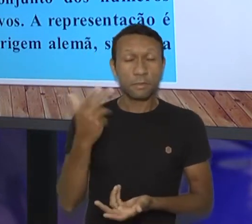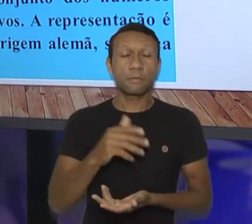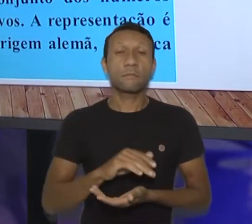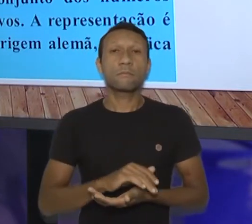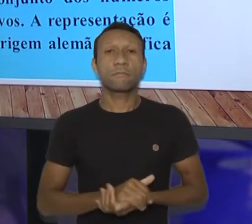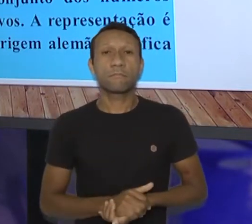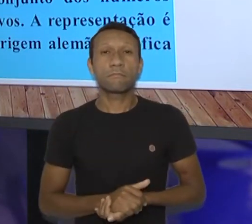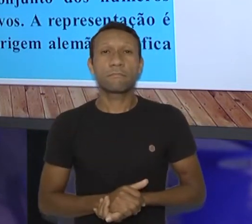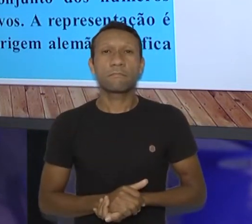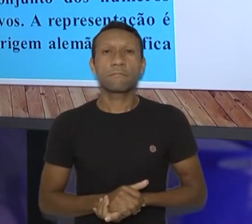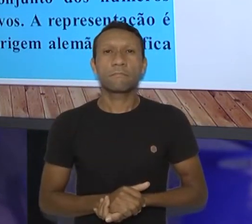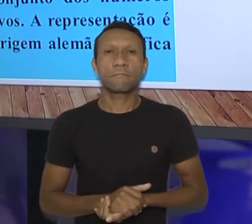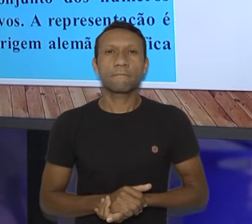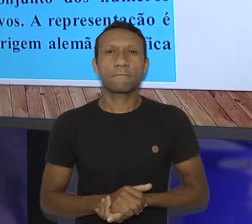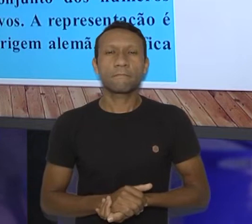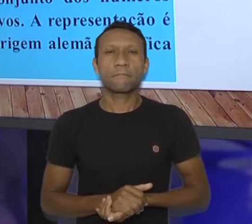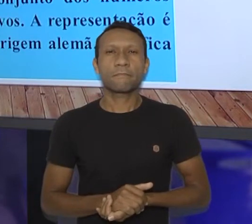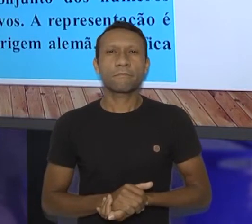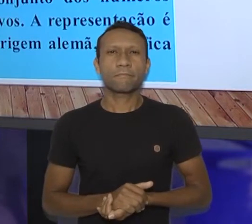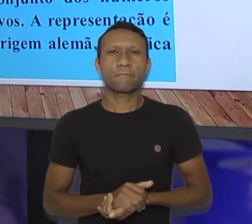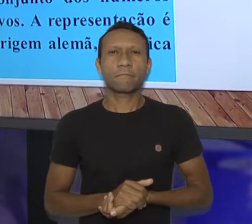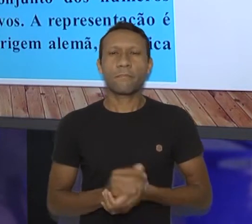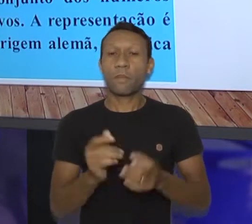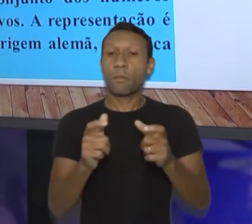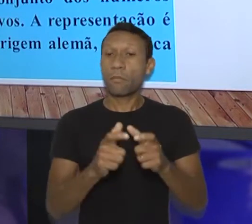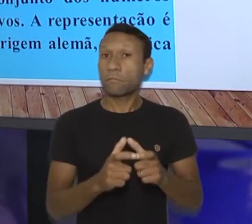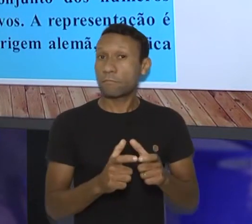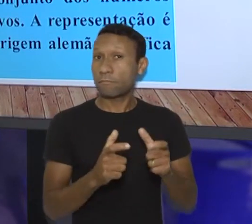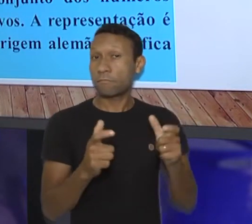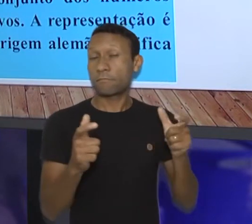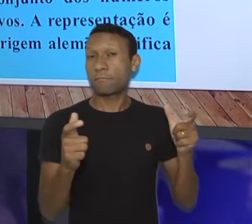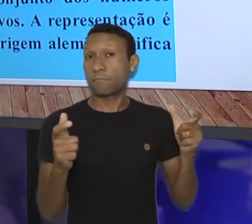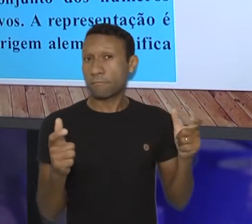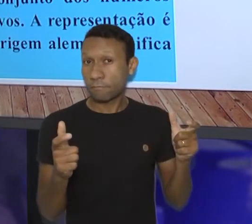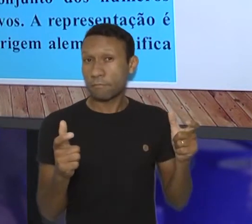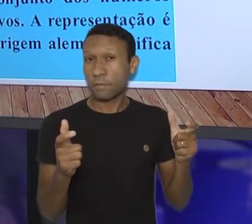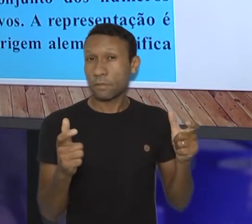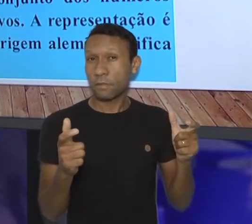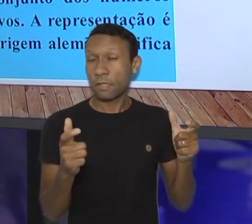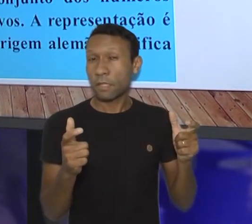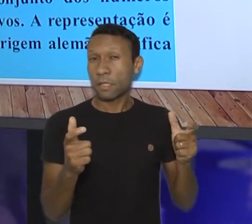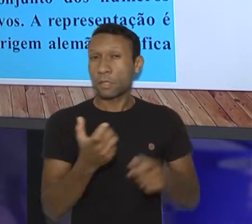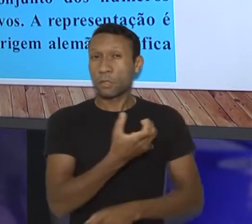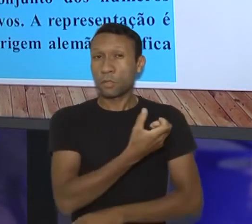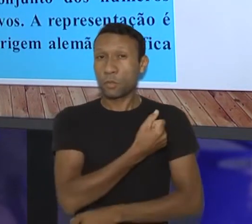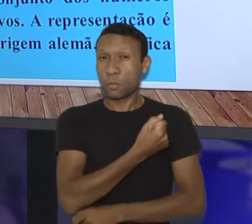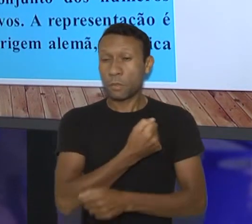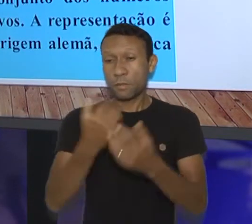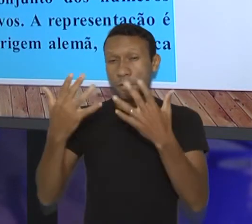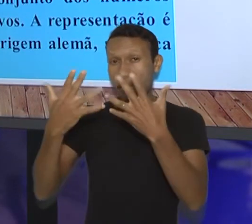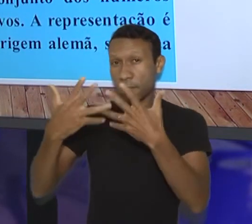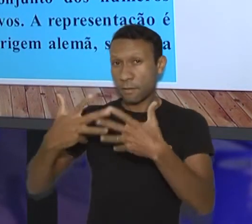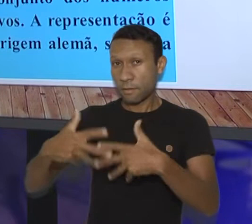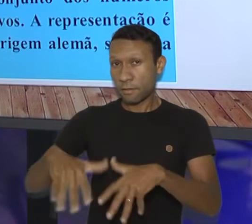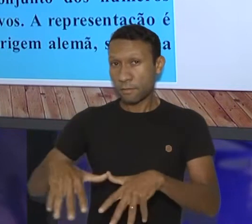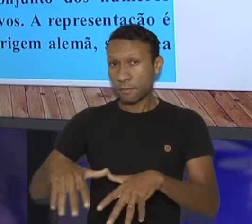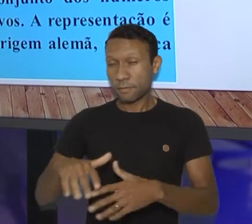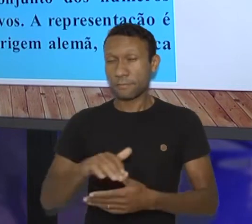eles são uma ampliação dos números naturais.